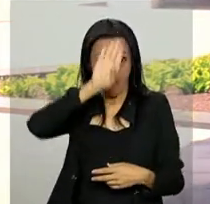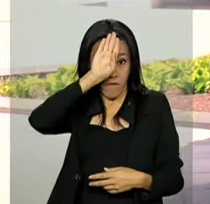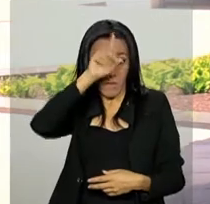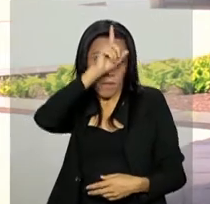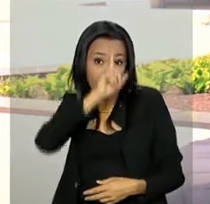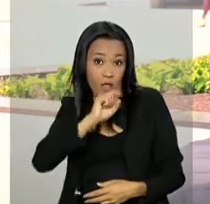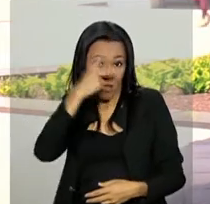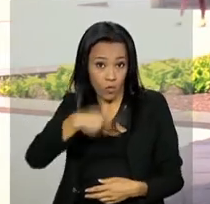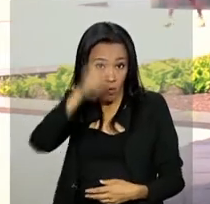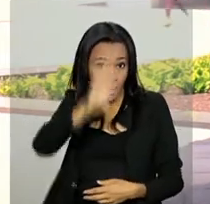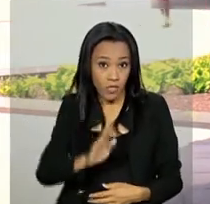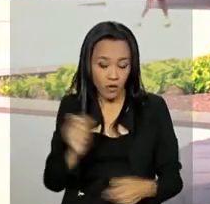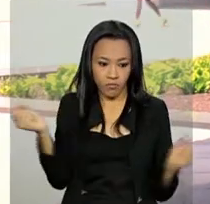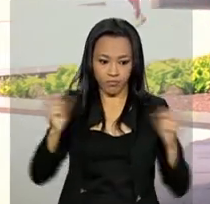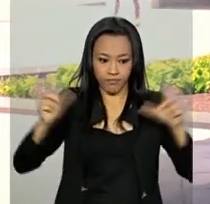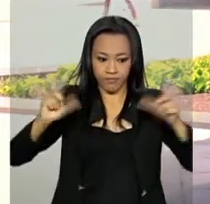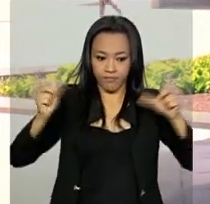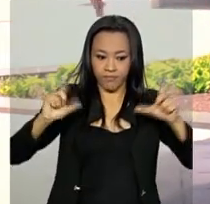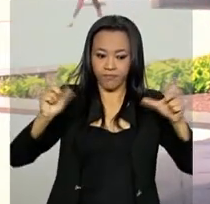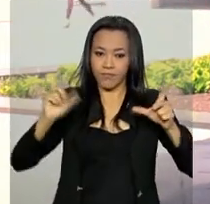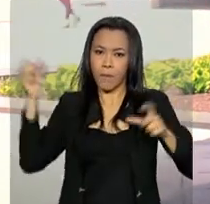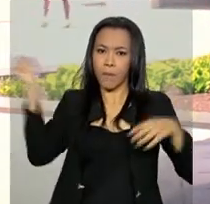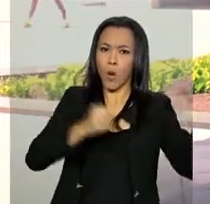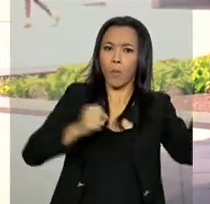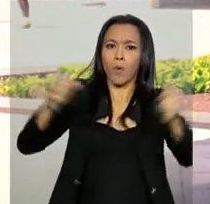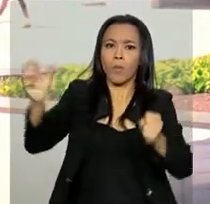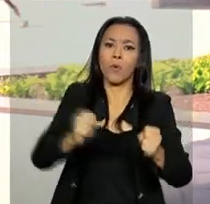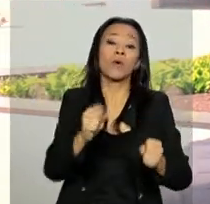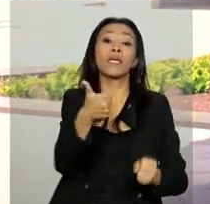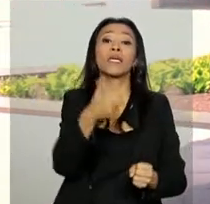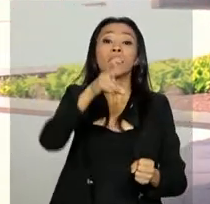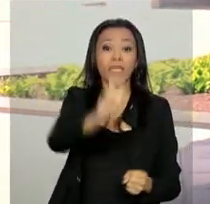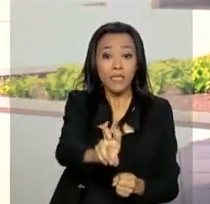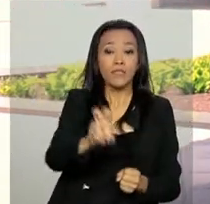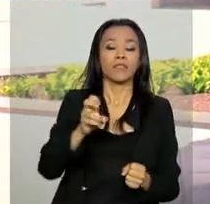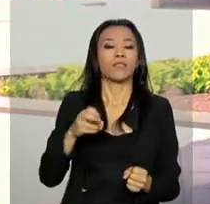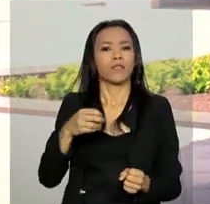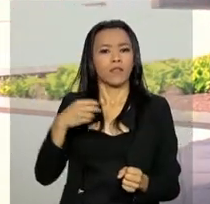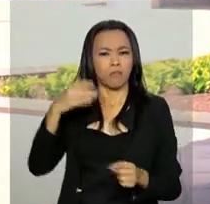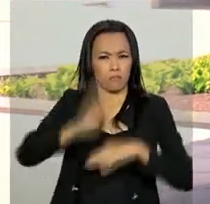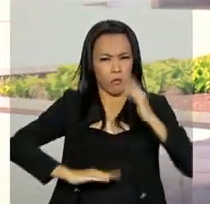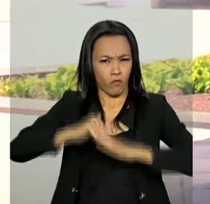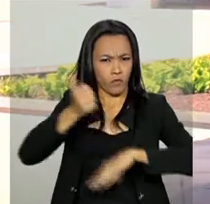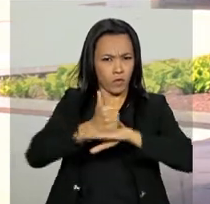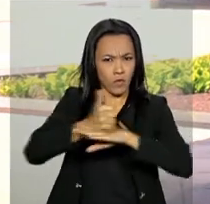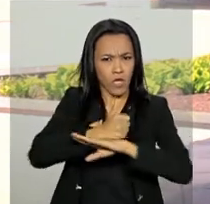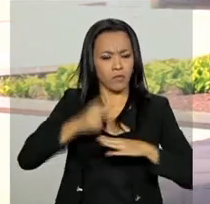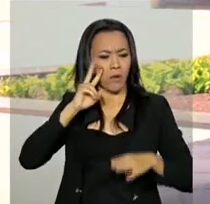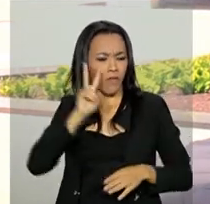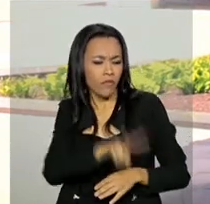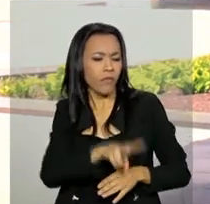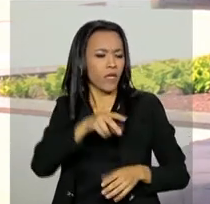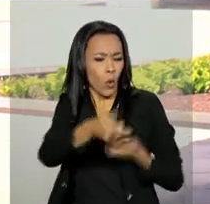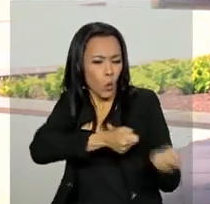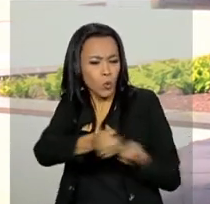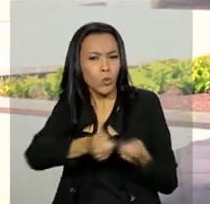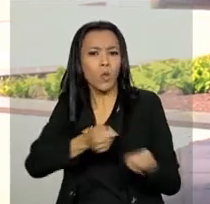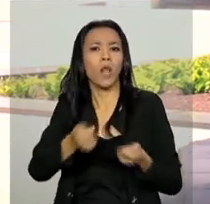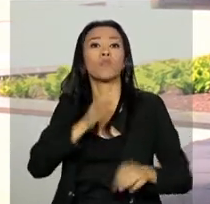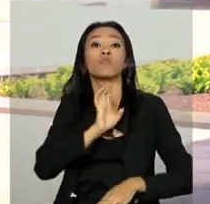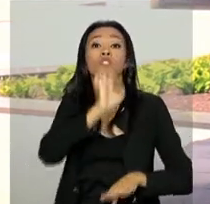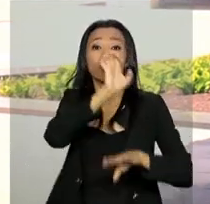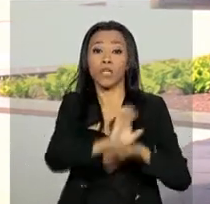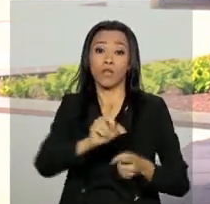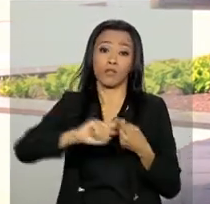a organização já enviou 15 especialistas em áreas como acompanhamento imunização e controle de doenças para os estados